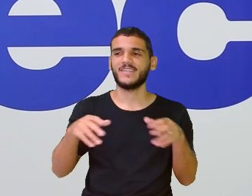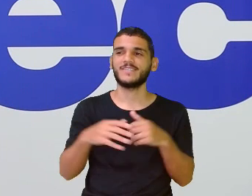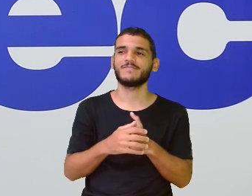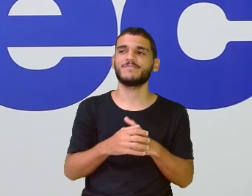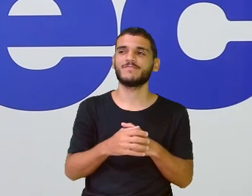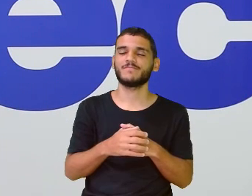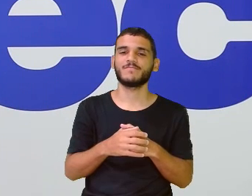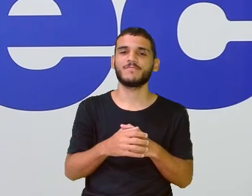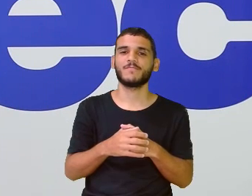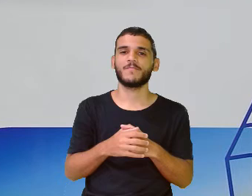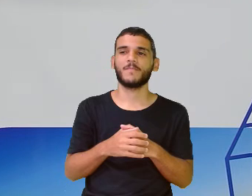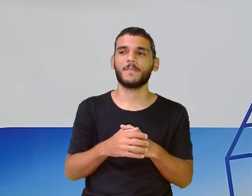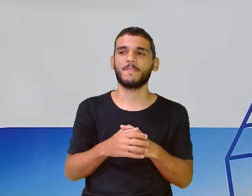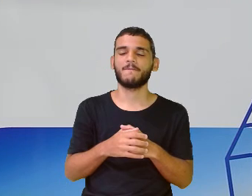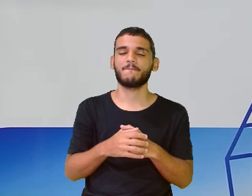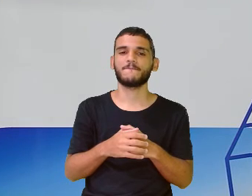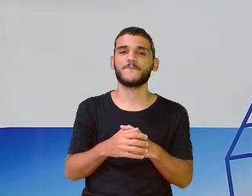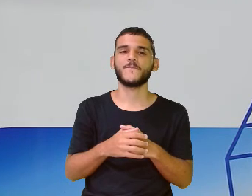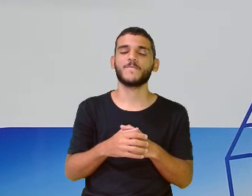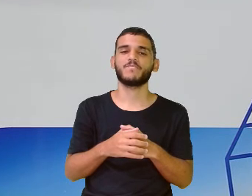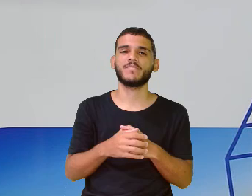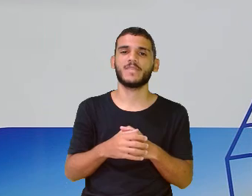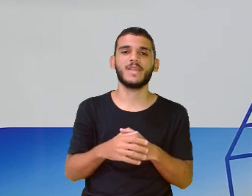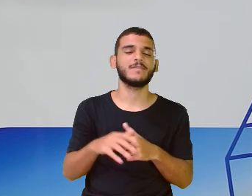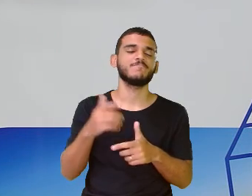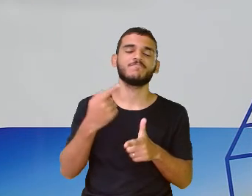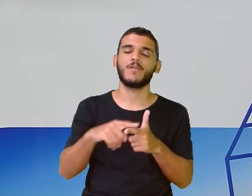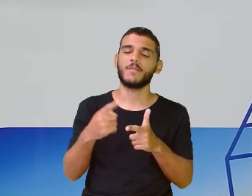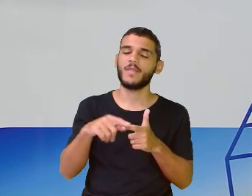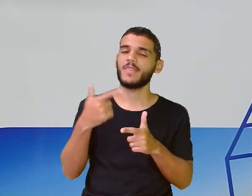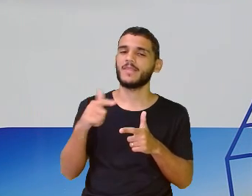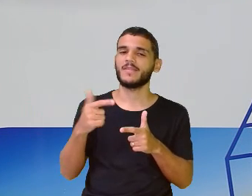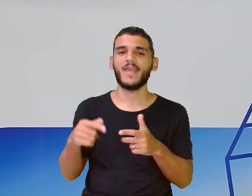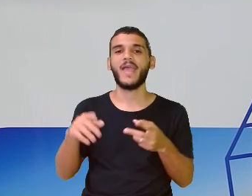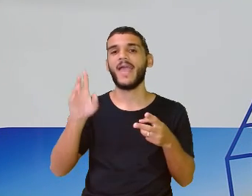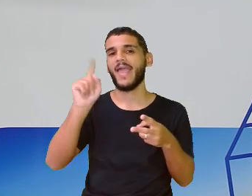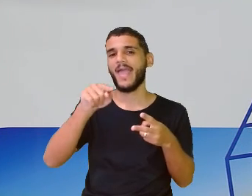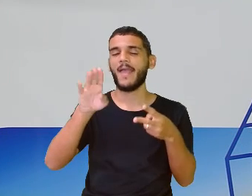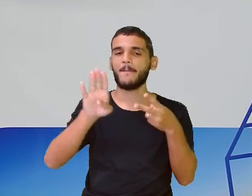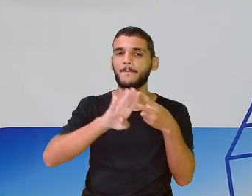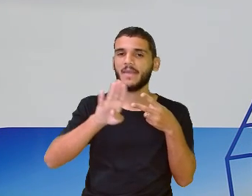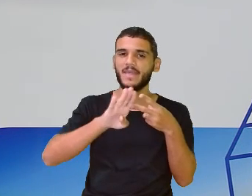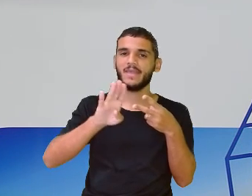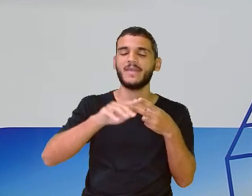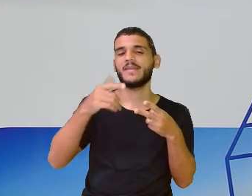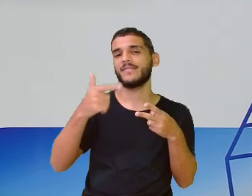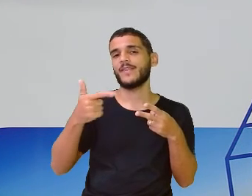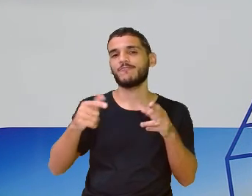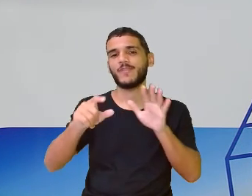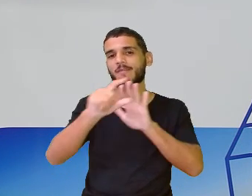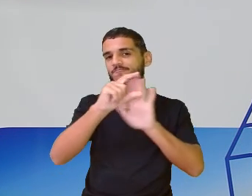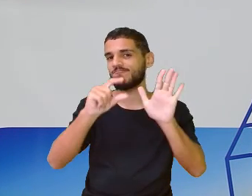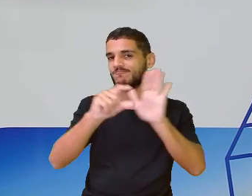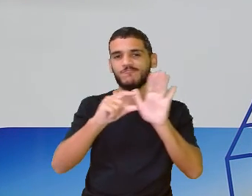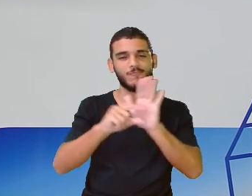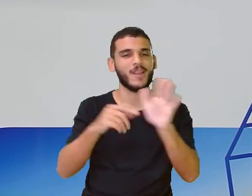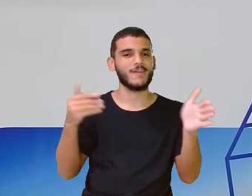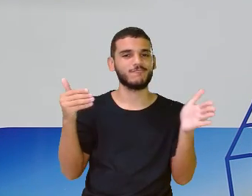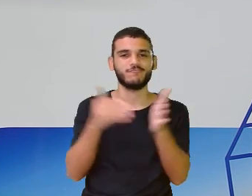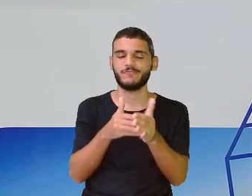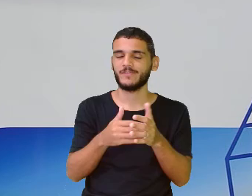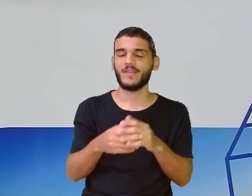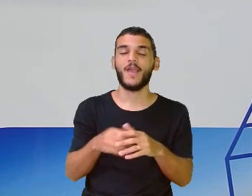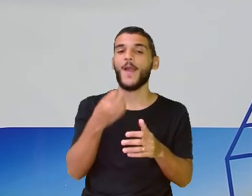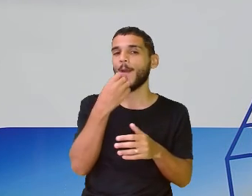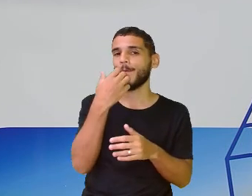né? Já saiu aqui da minha tela, mas não tem problema. É a resposta B, tá? Não há limite de parágrafos. Muito bom ter